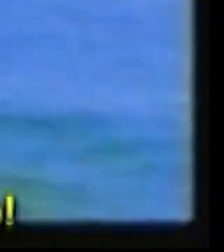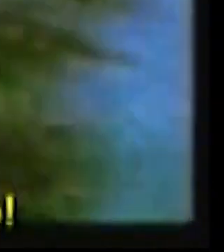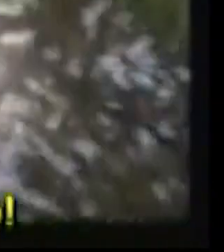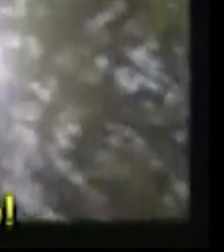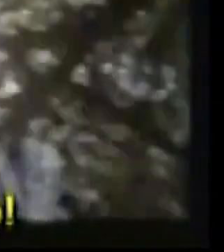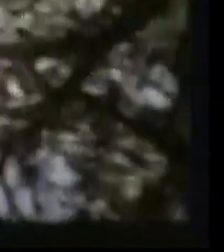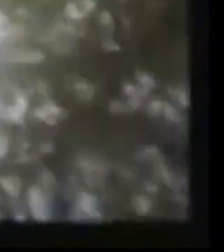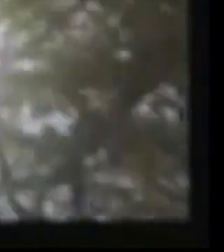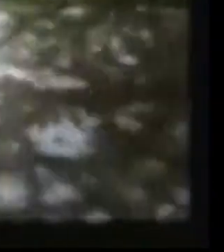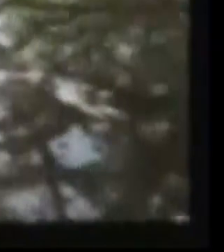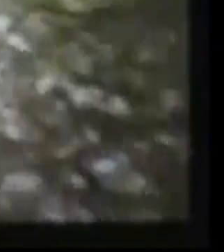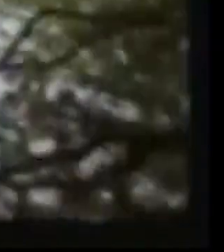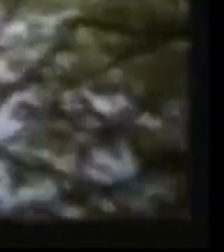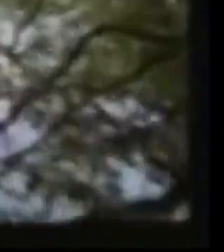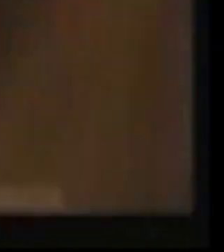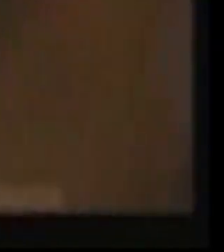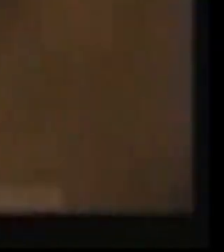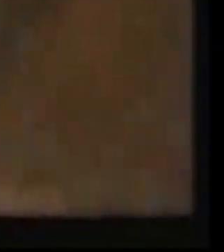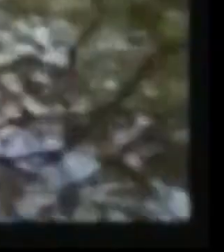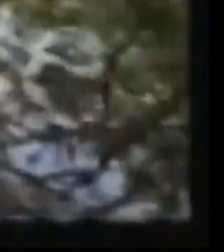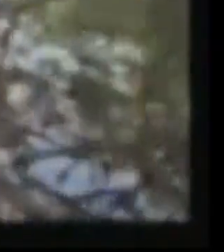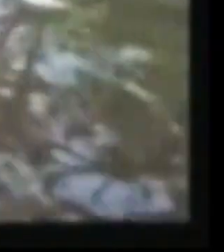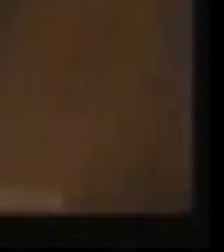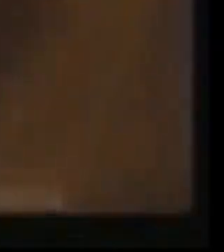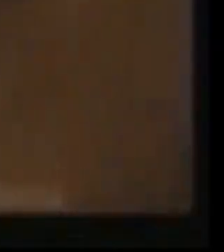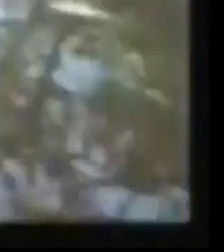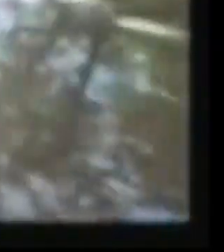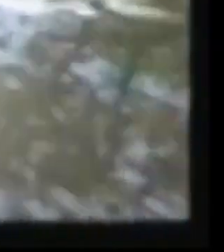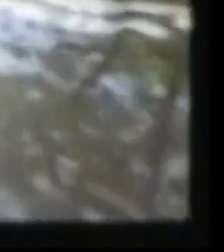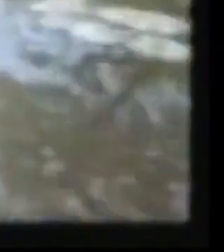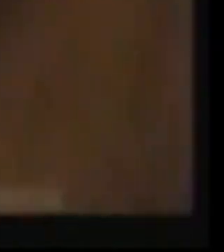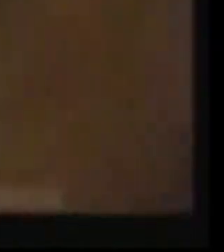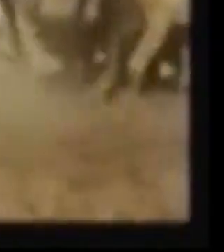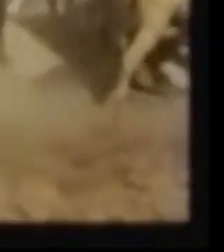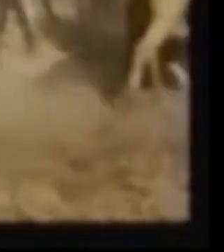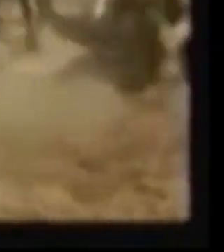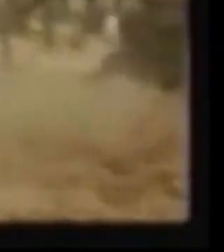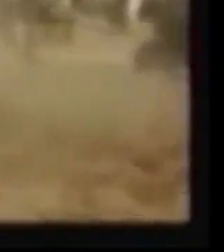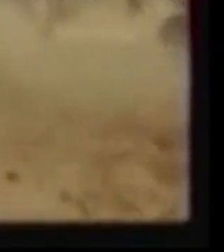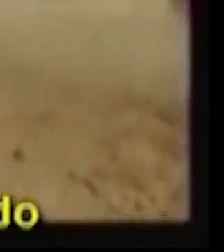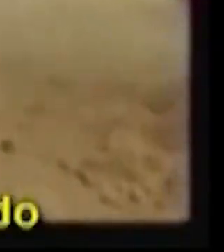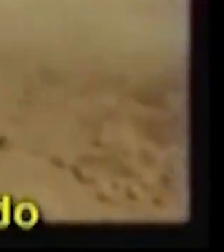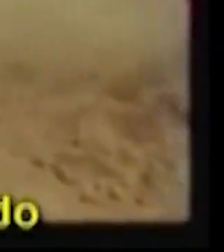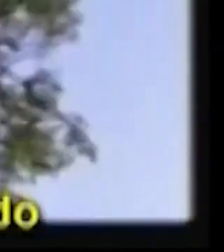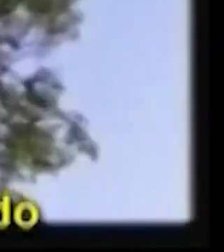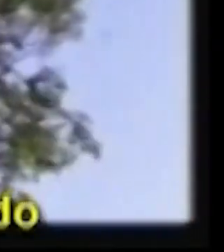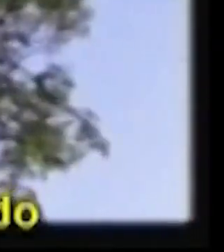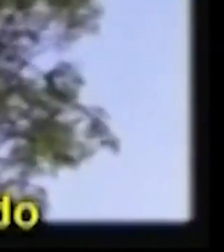Pátria amada, salve, salve.